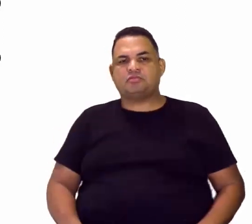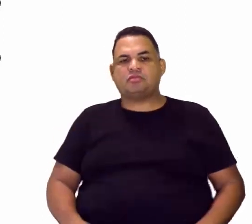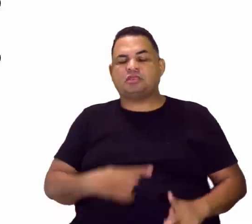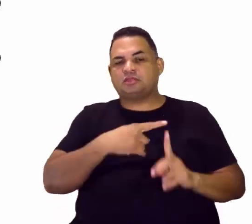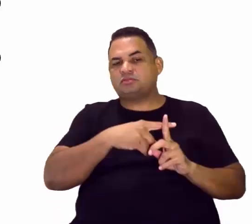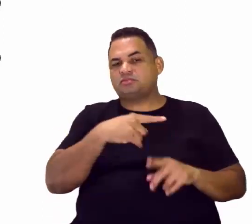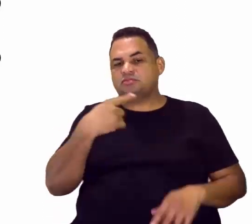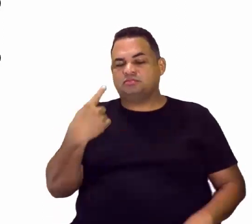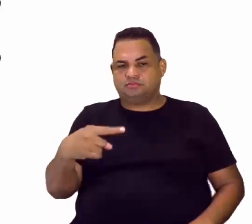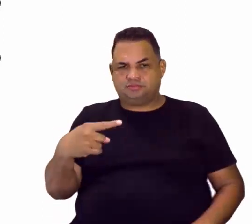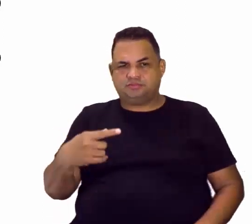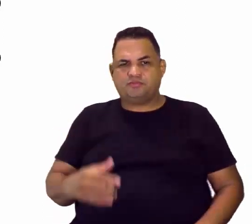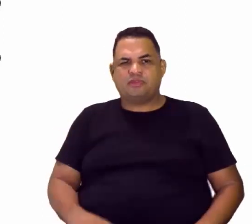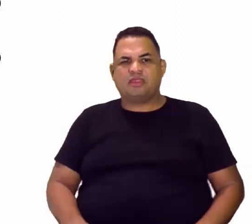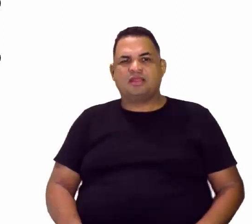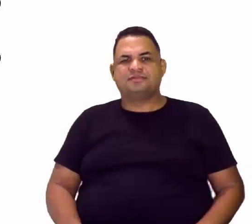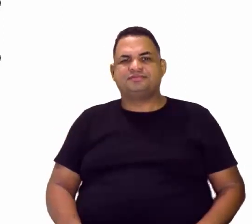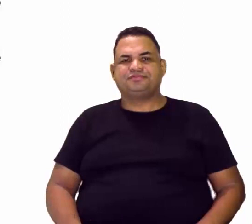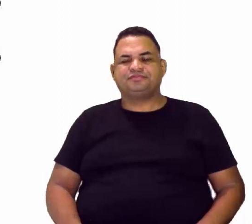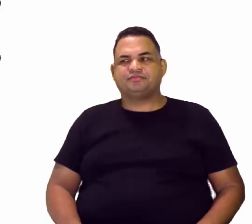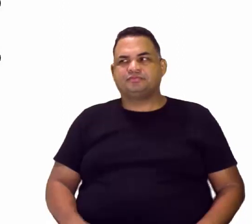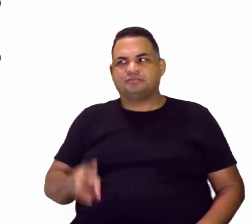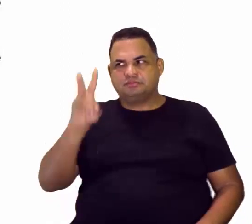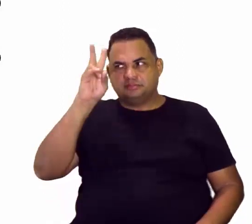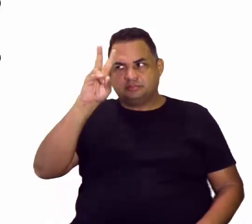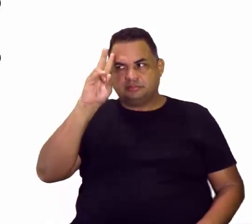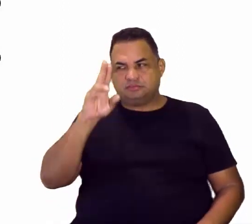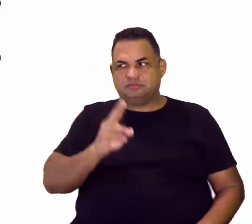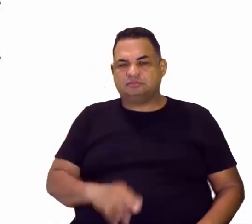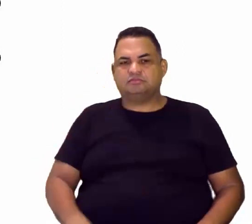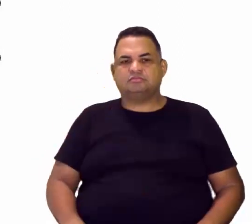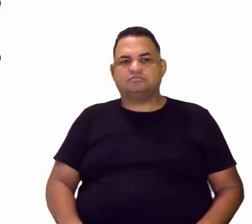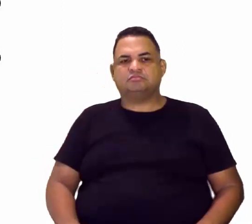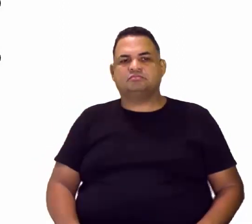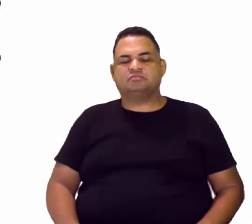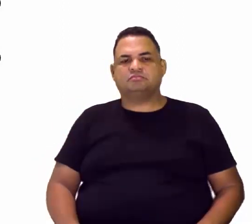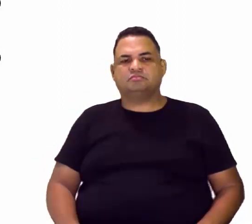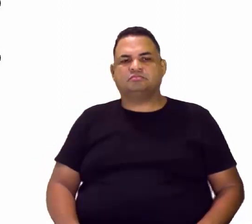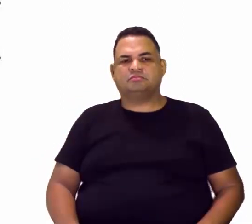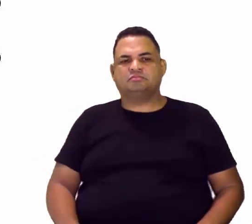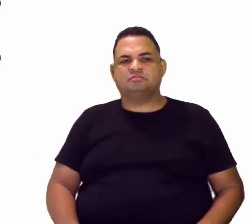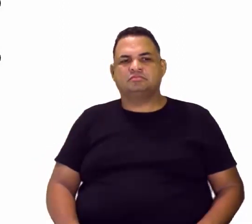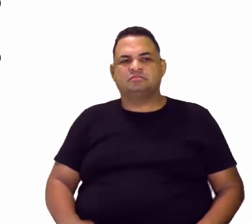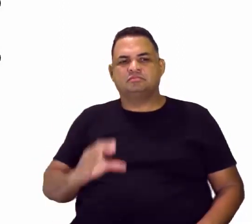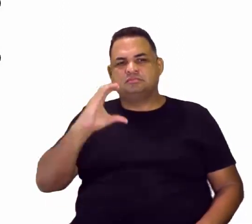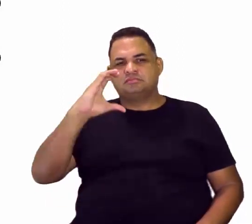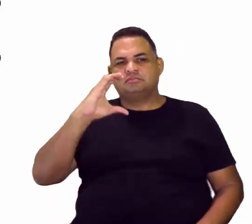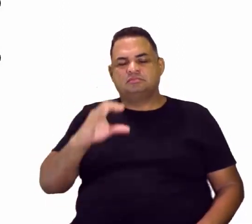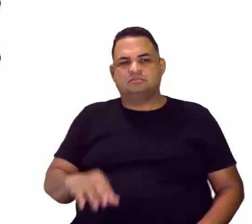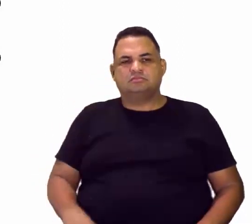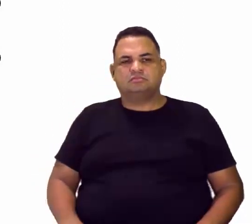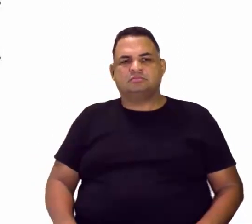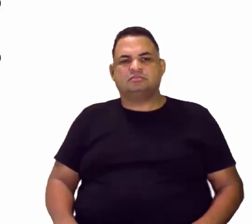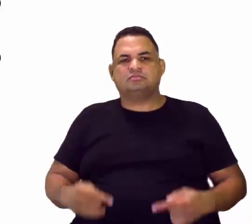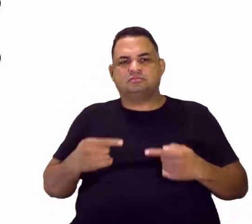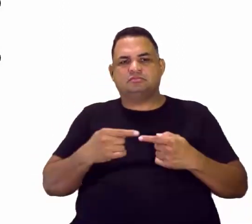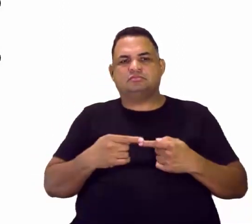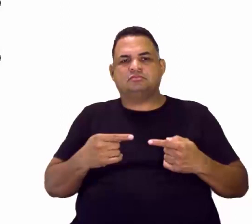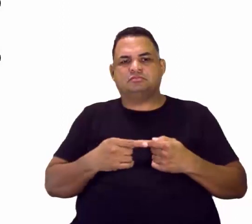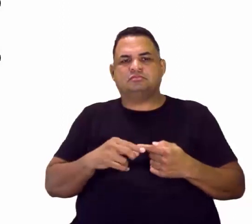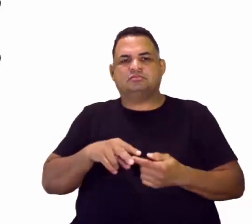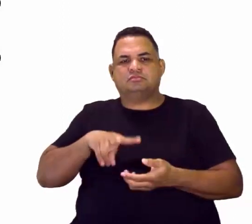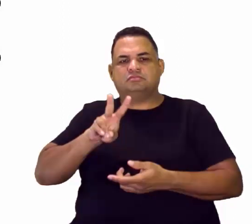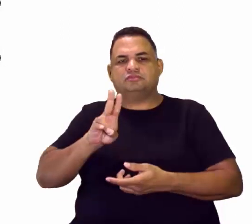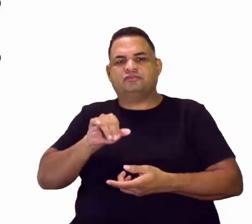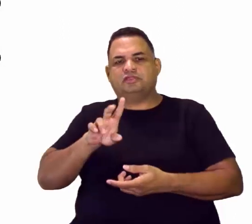induzido, mas como é dipolo, dipolo, então lembremos que é dipolo permanente. Isso. Já na letra C, ele fala lá de ligações de